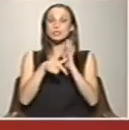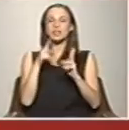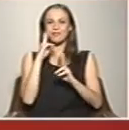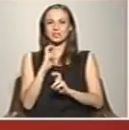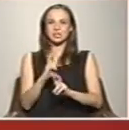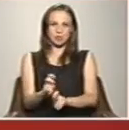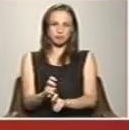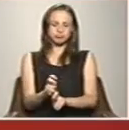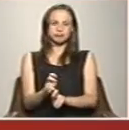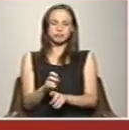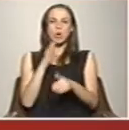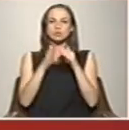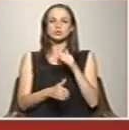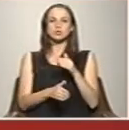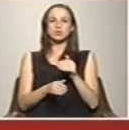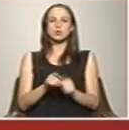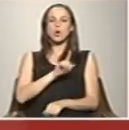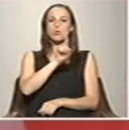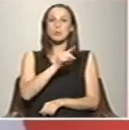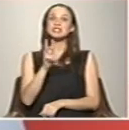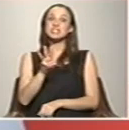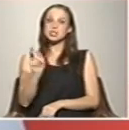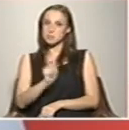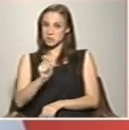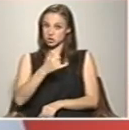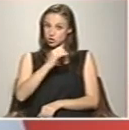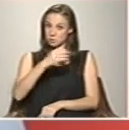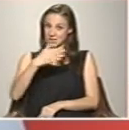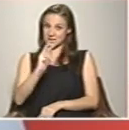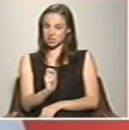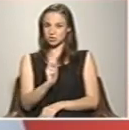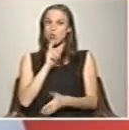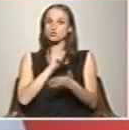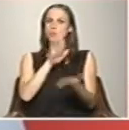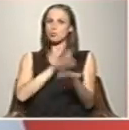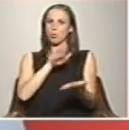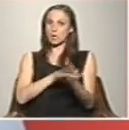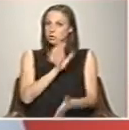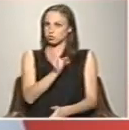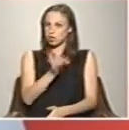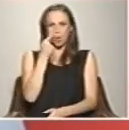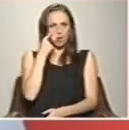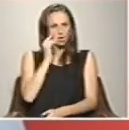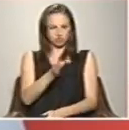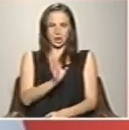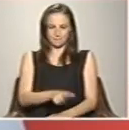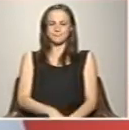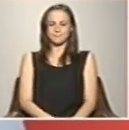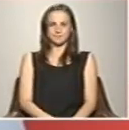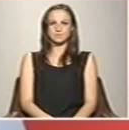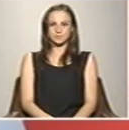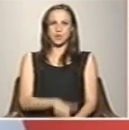decorreu durante o primeiro semestre de 2013. Os resultados já estão publicados. Já são conhecidos, então. Já são